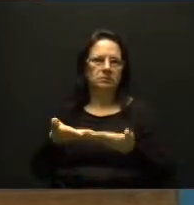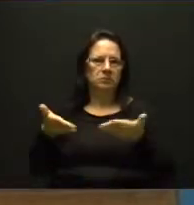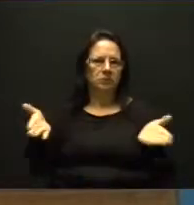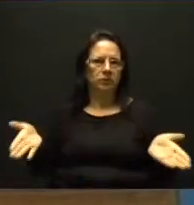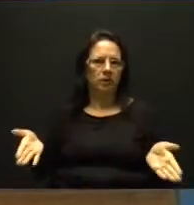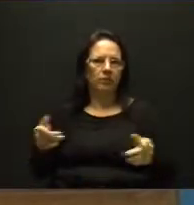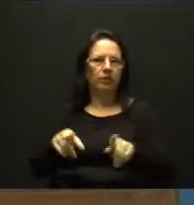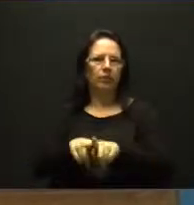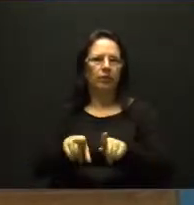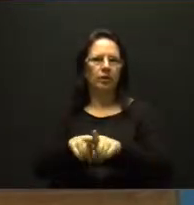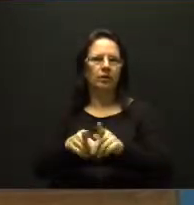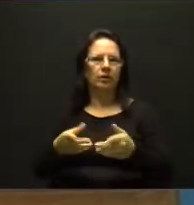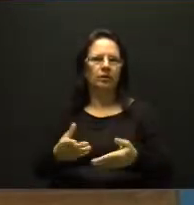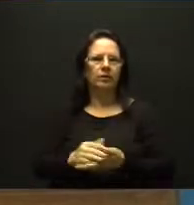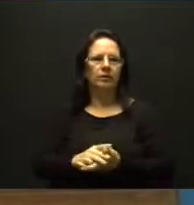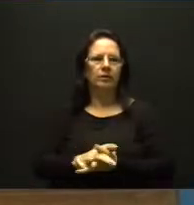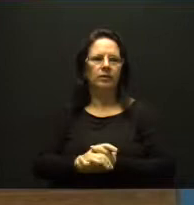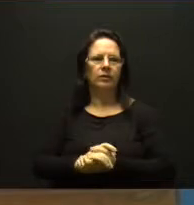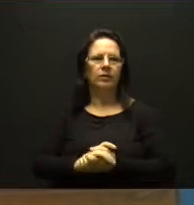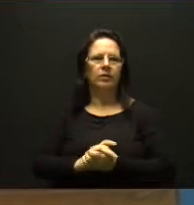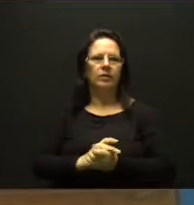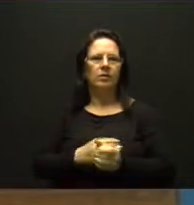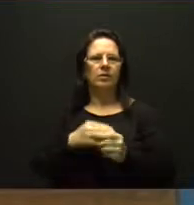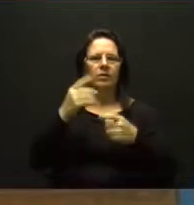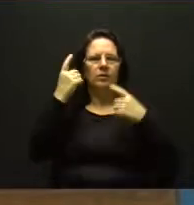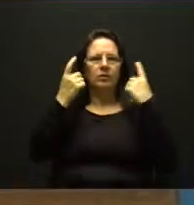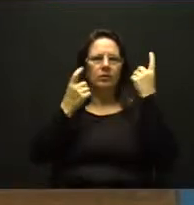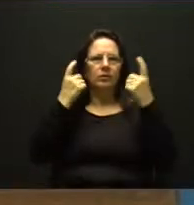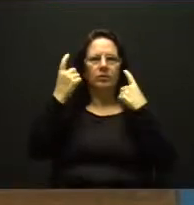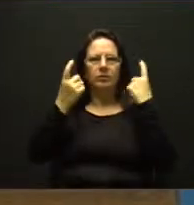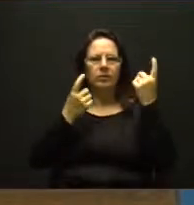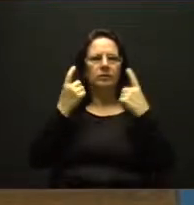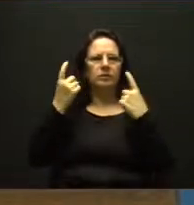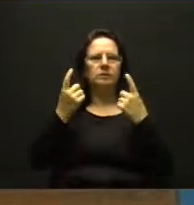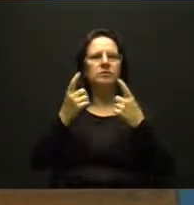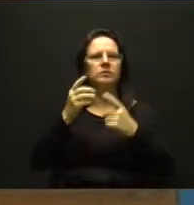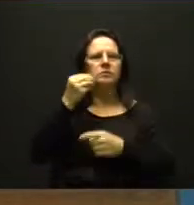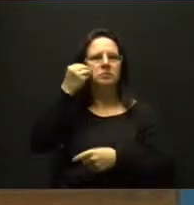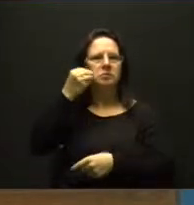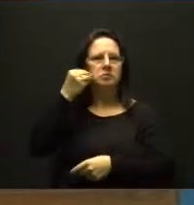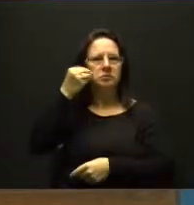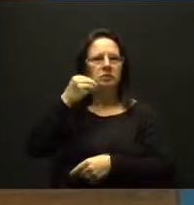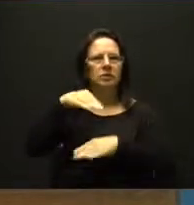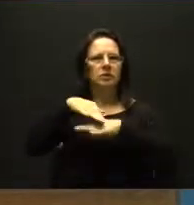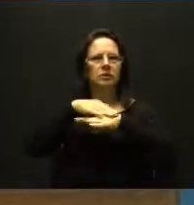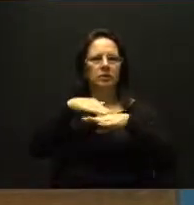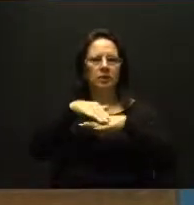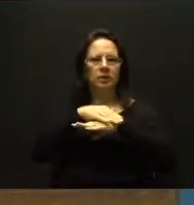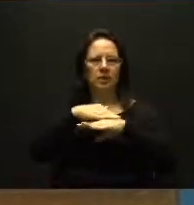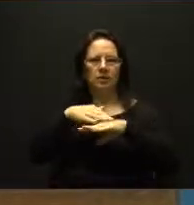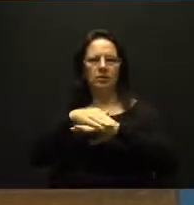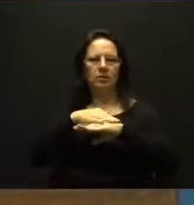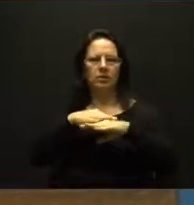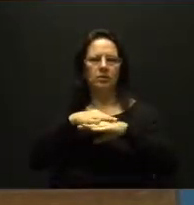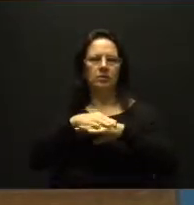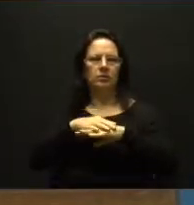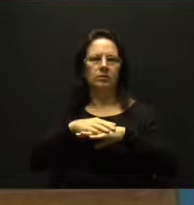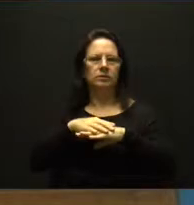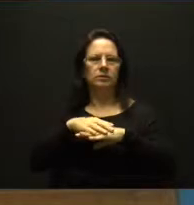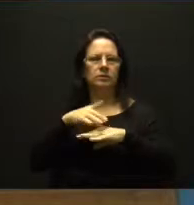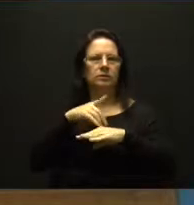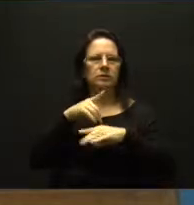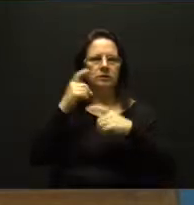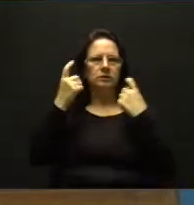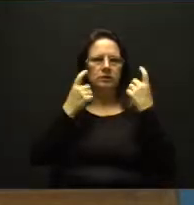municipalidade para colocar as crianças sua preocupação ao senhor presidente nós vamos tentar conversar com o secretário educação também tem essa preocupação